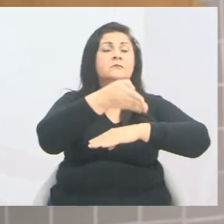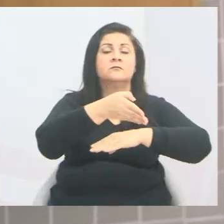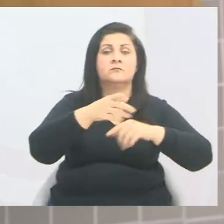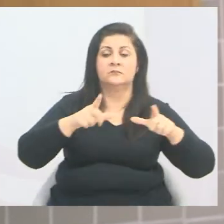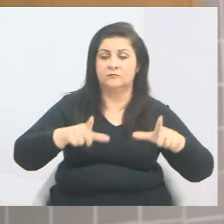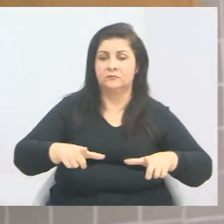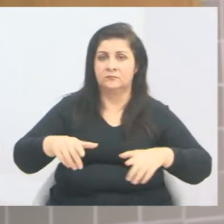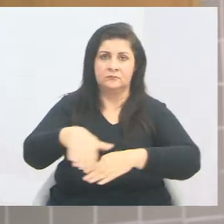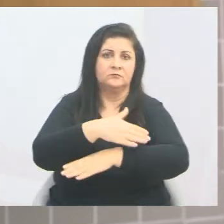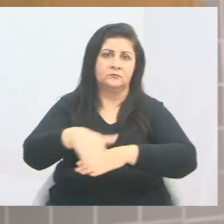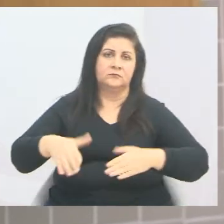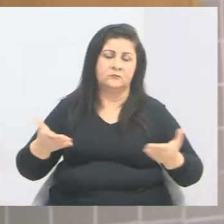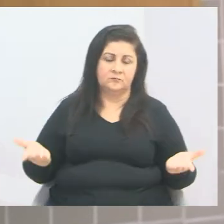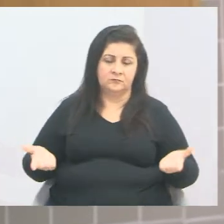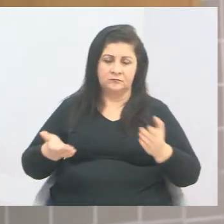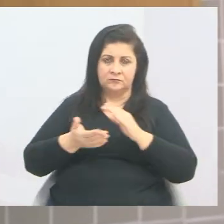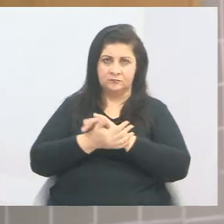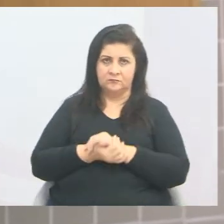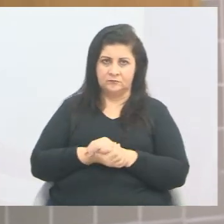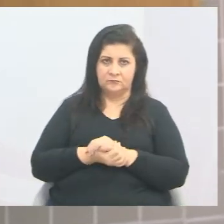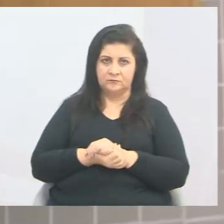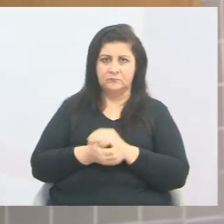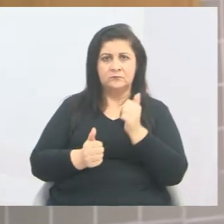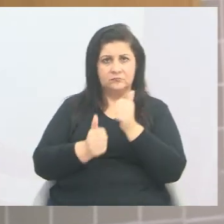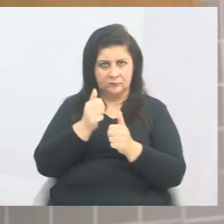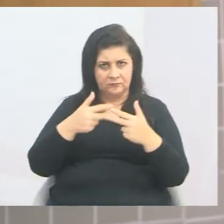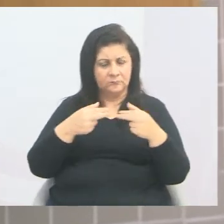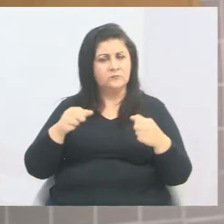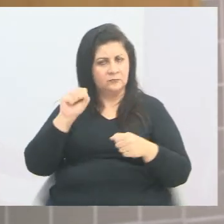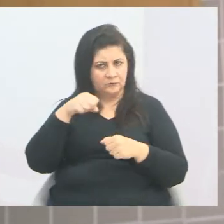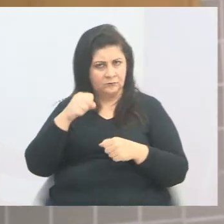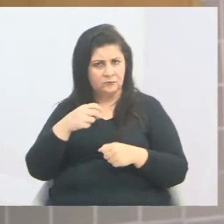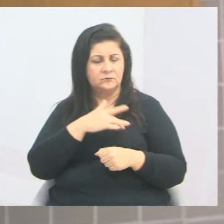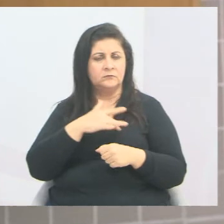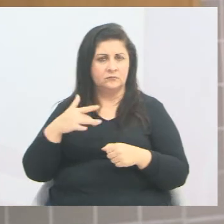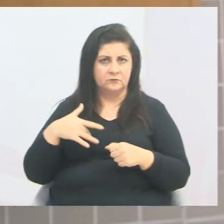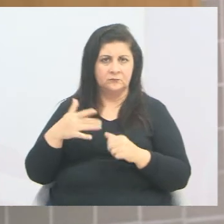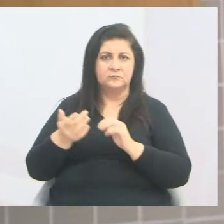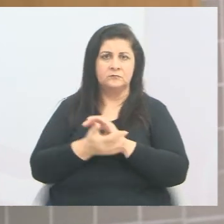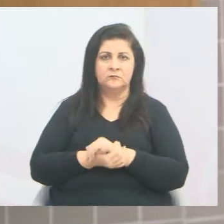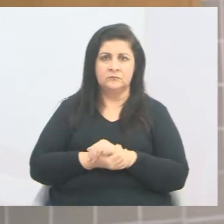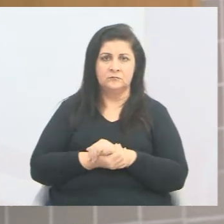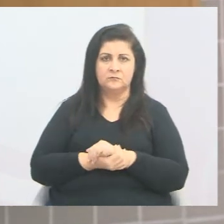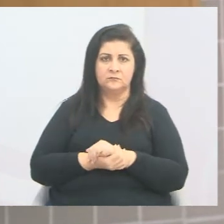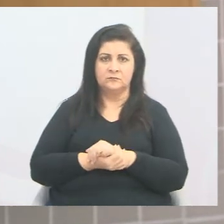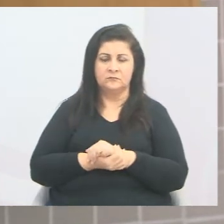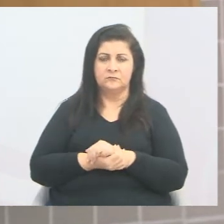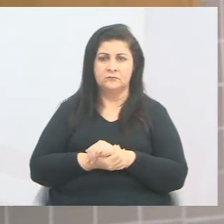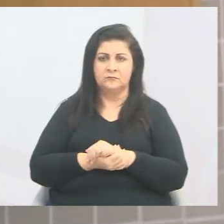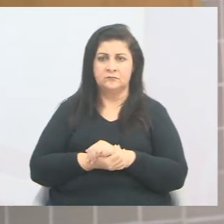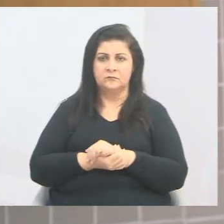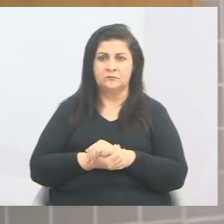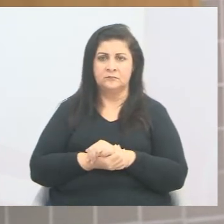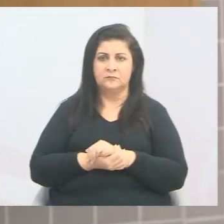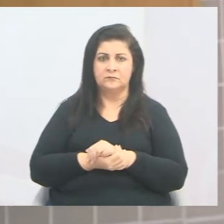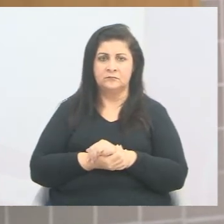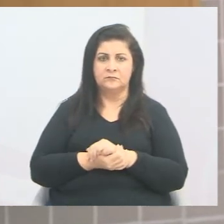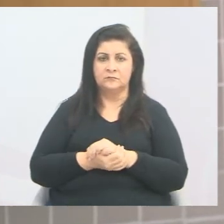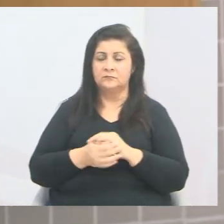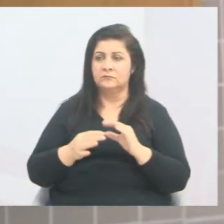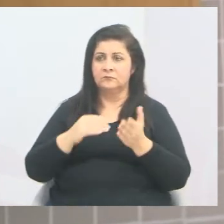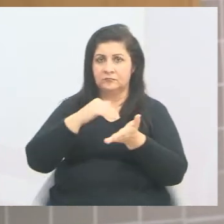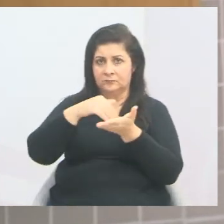colocando na rua aquilo que ele gostaria, que também esporte é saúde. Esporte também é saúde, né? Então, assim, as secretarias em gerais,